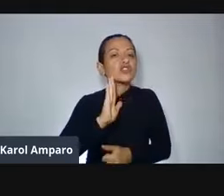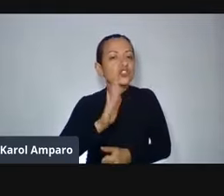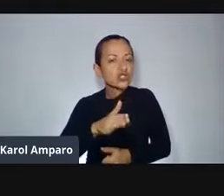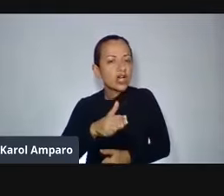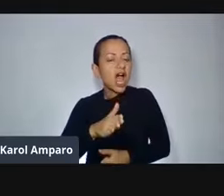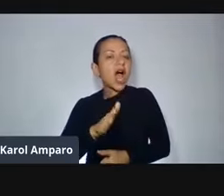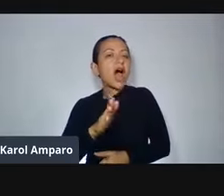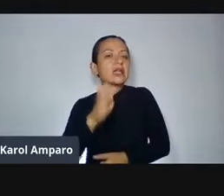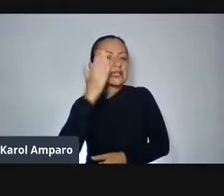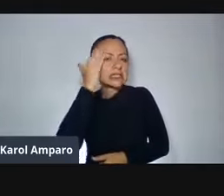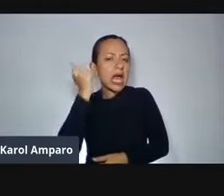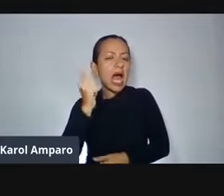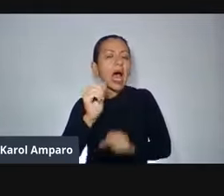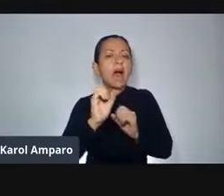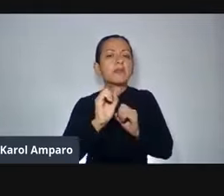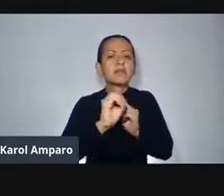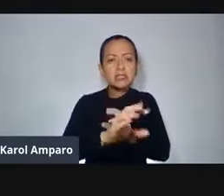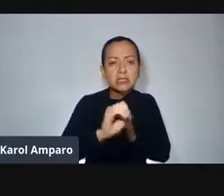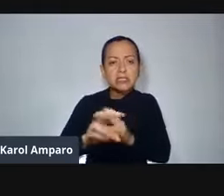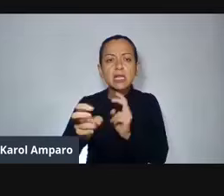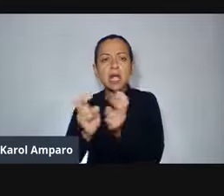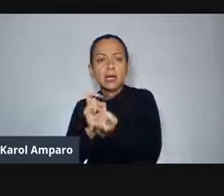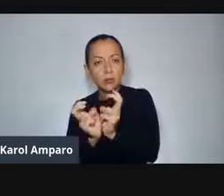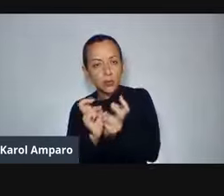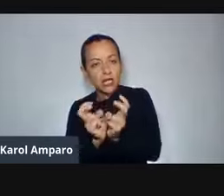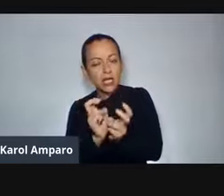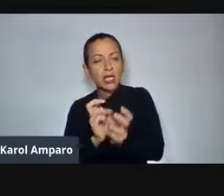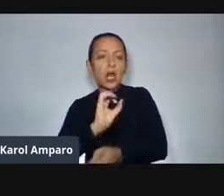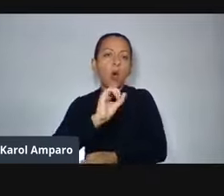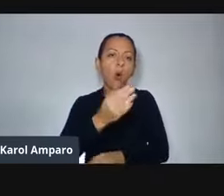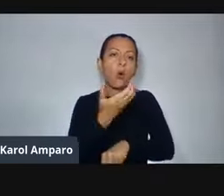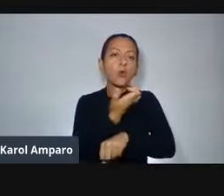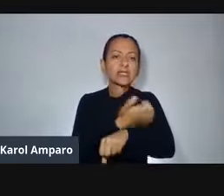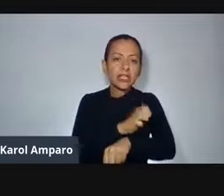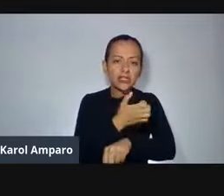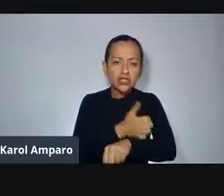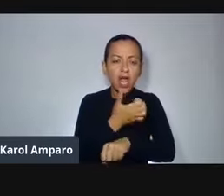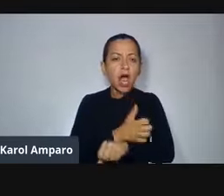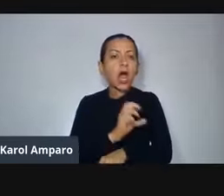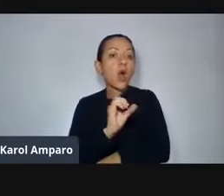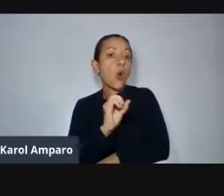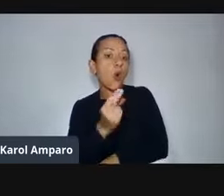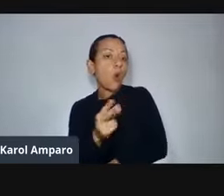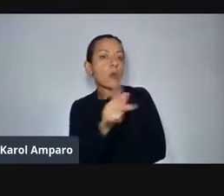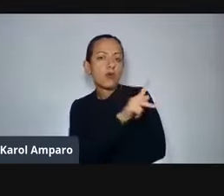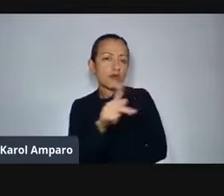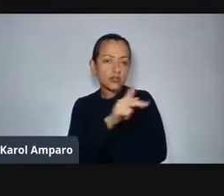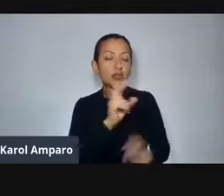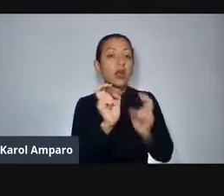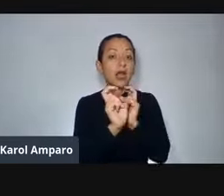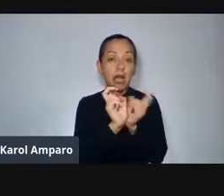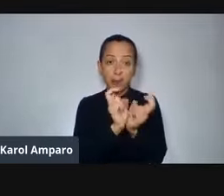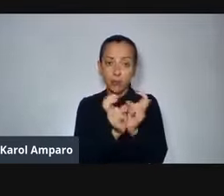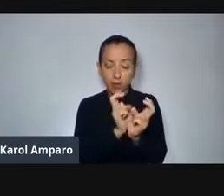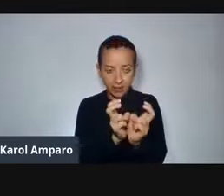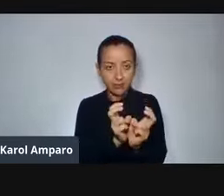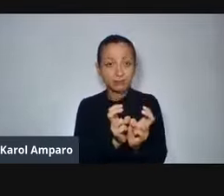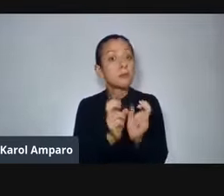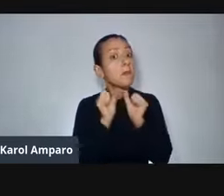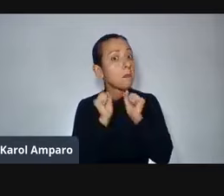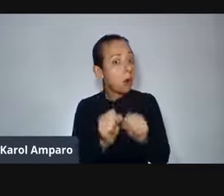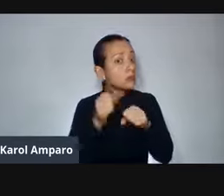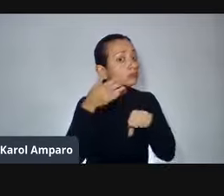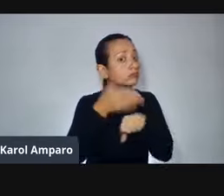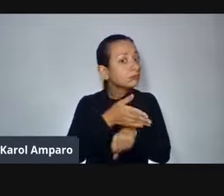ministra aulas ou é estagiário, né, já é professor de capoeira ou mestre. Você pode